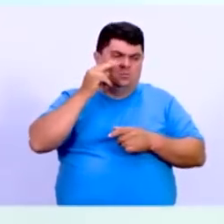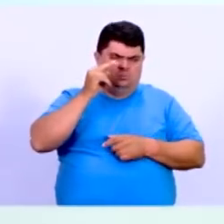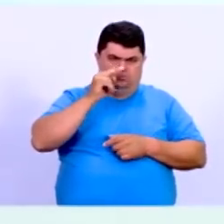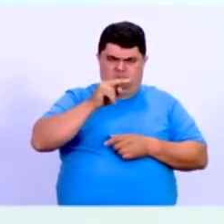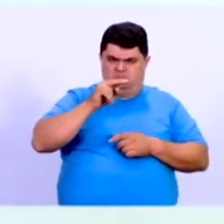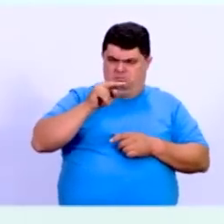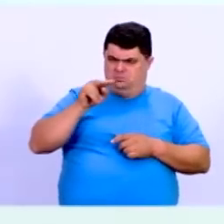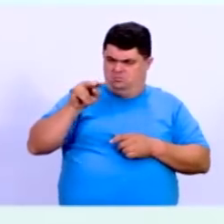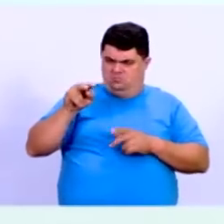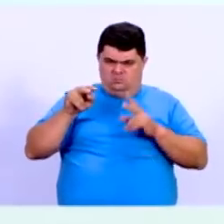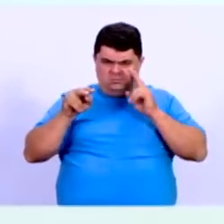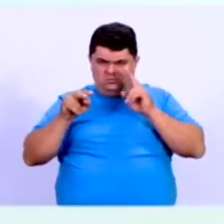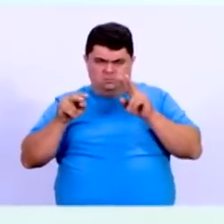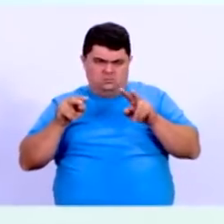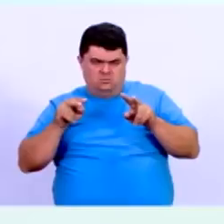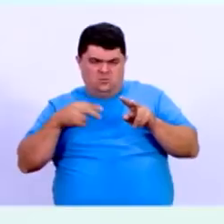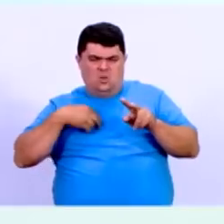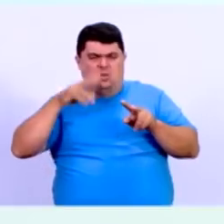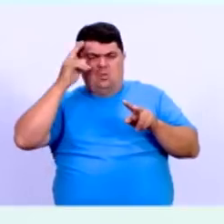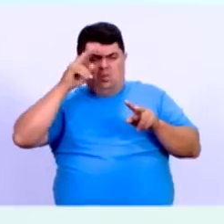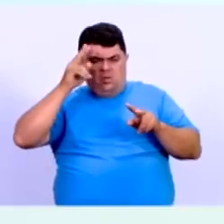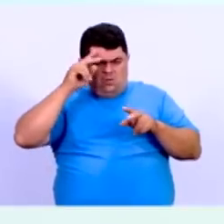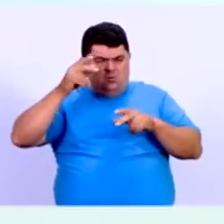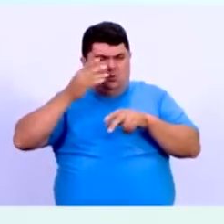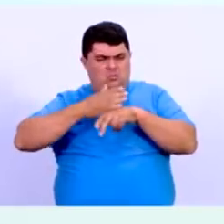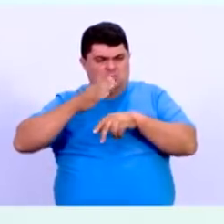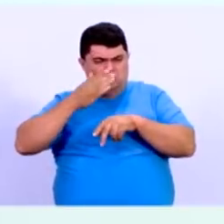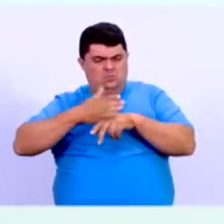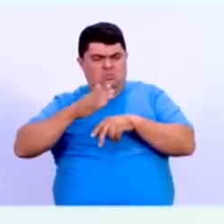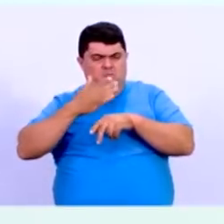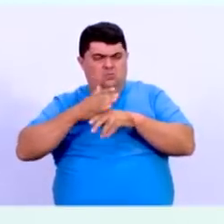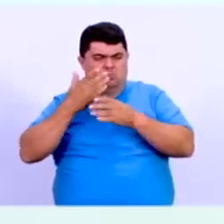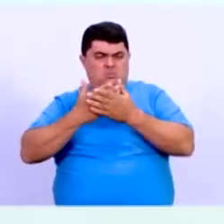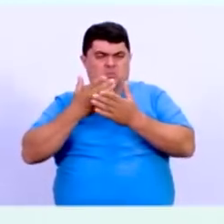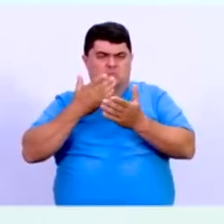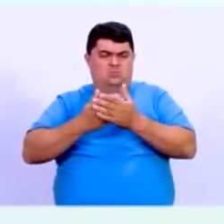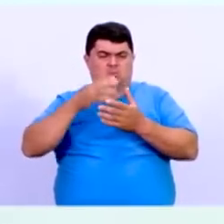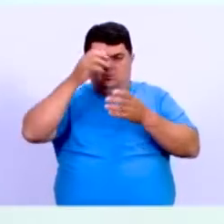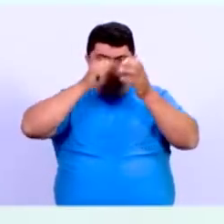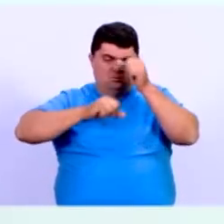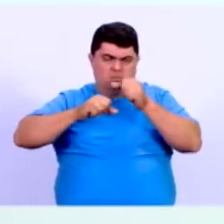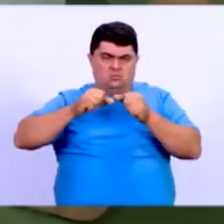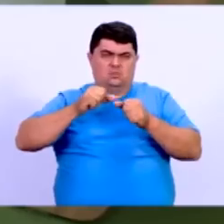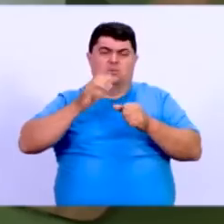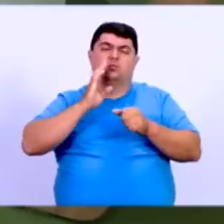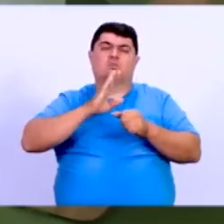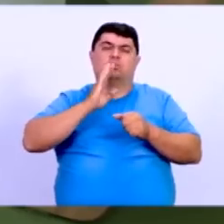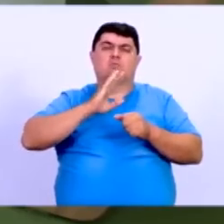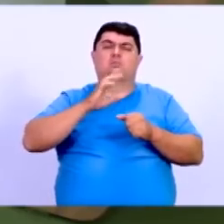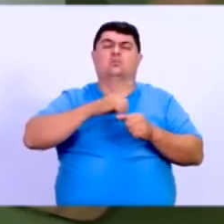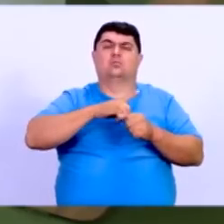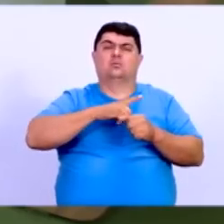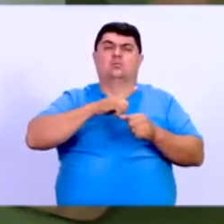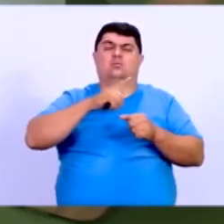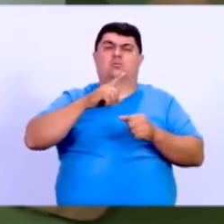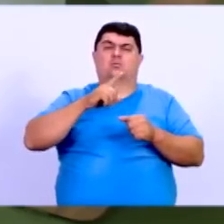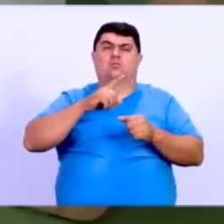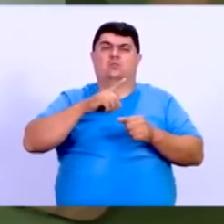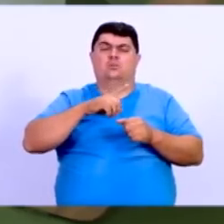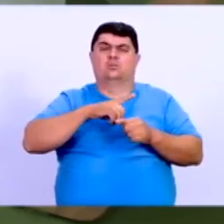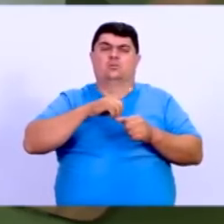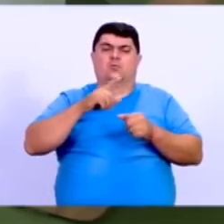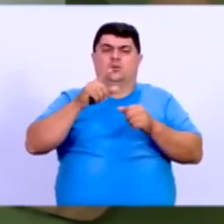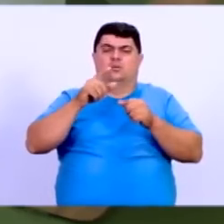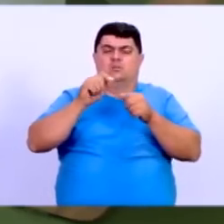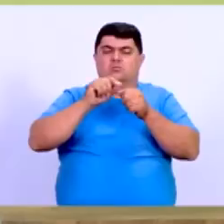ali situações que, poxa, eu lembrei que aprendi isso lá na aula do IFRO, olha. Pois é. Uma aplicação bem bacana, voltada para a